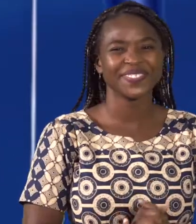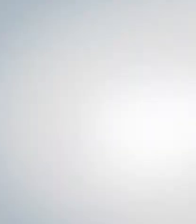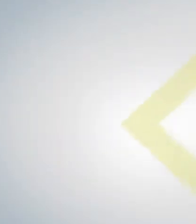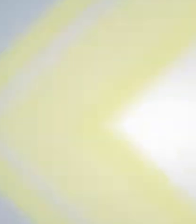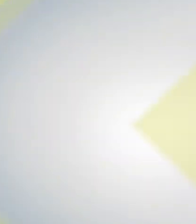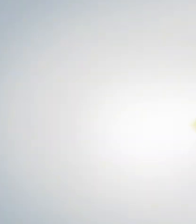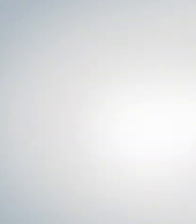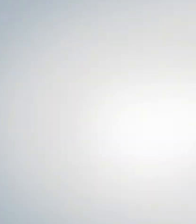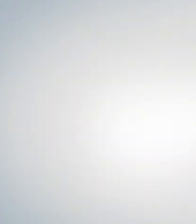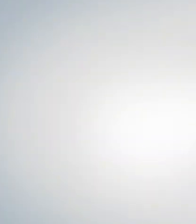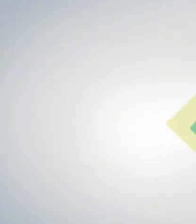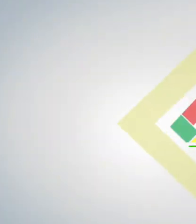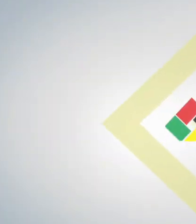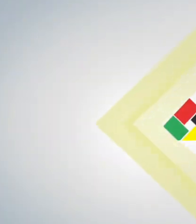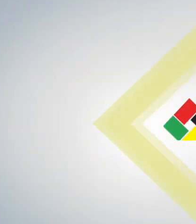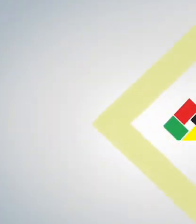histórias.